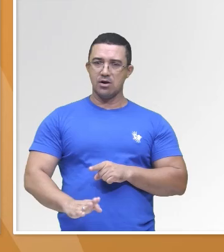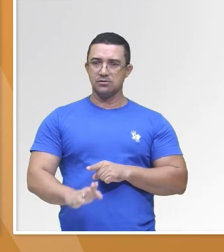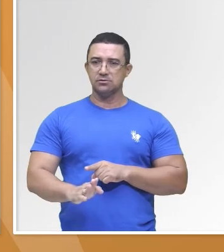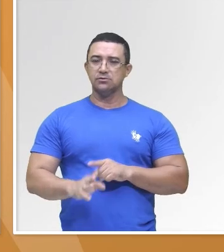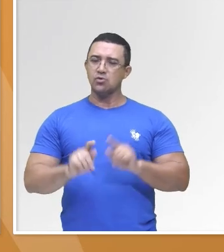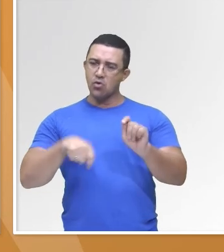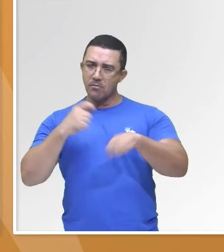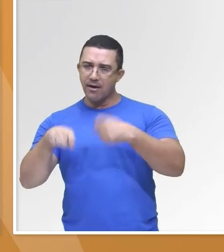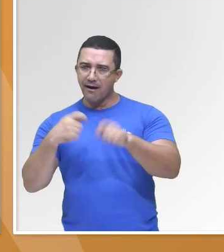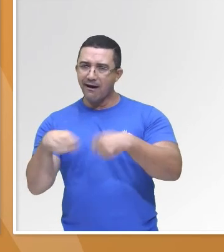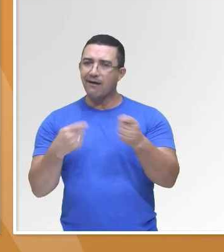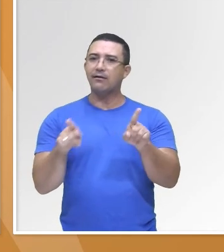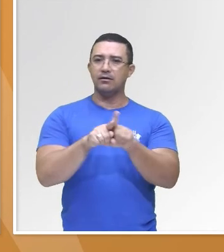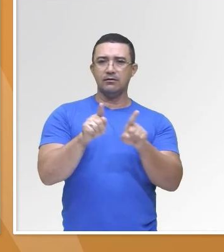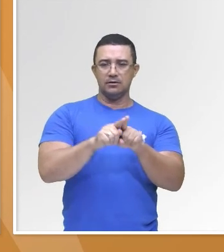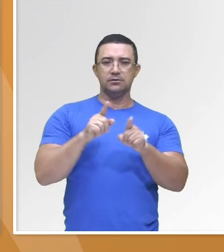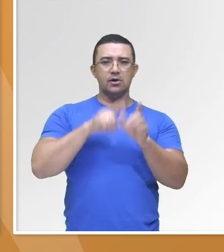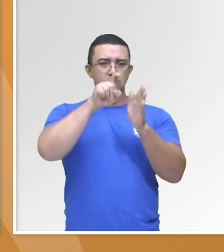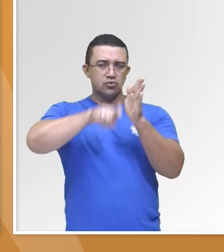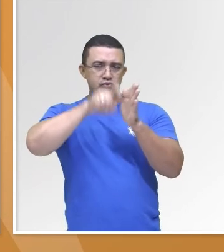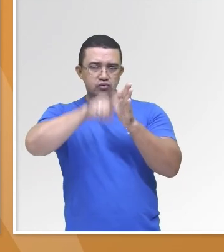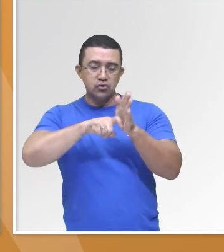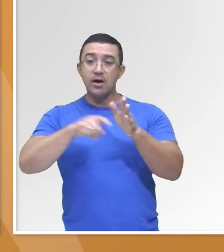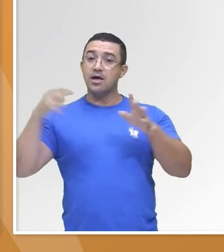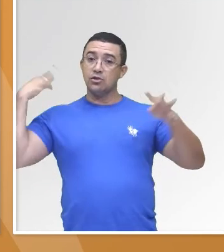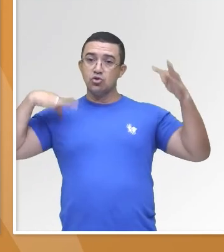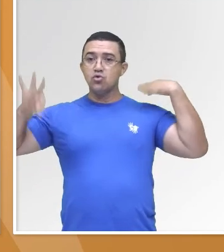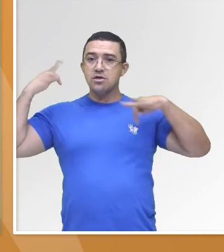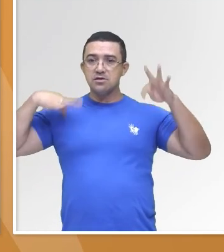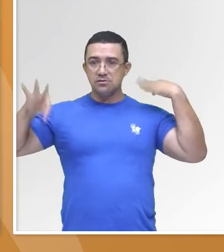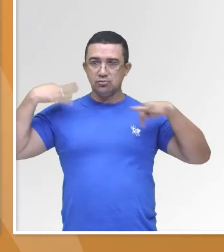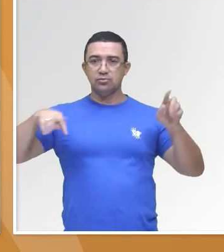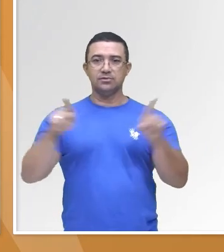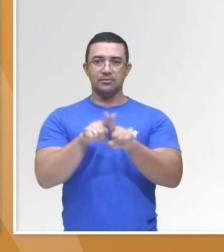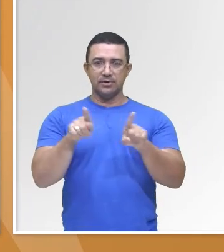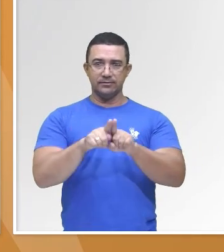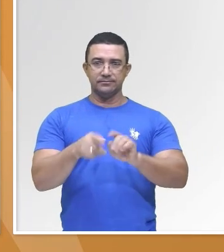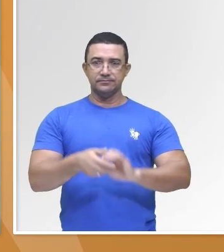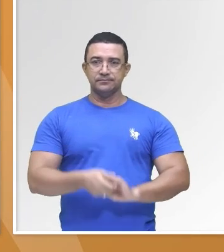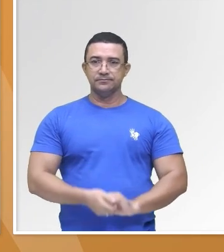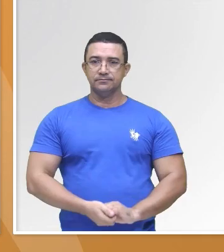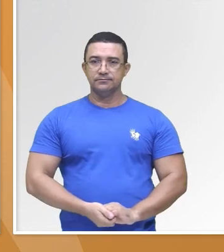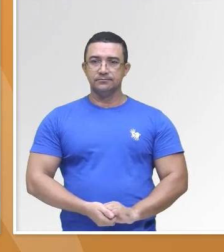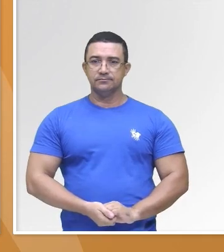comércio, agricultura, pecuária, turismo também, ok?